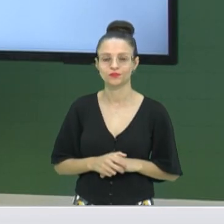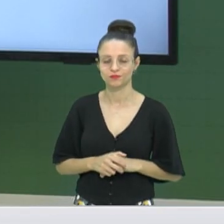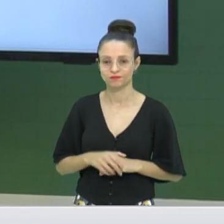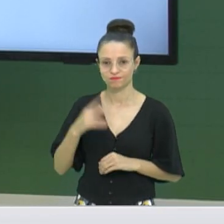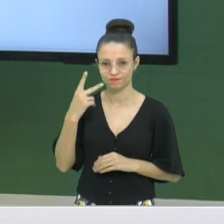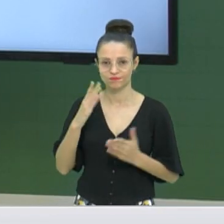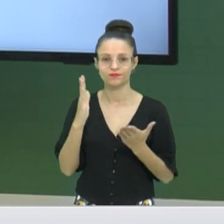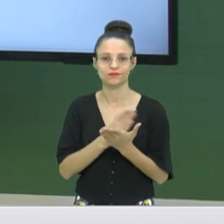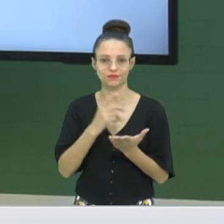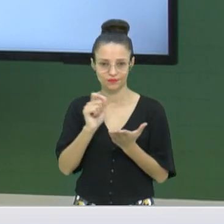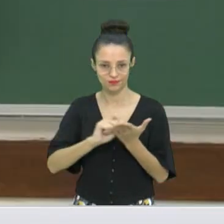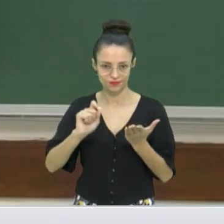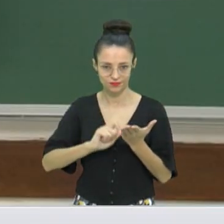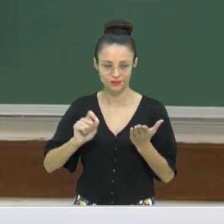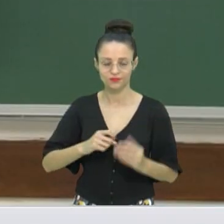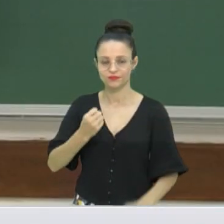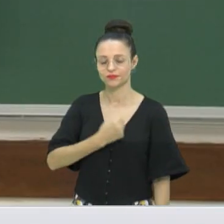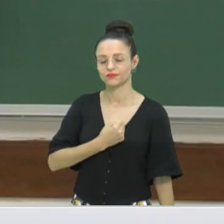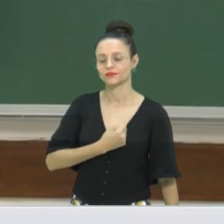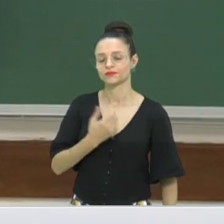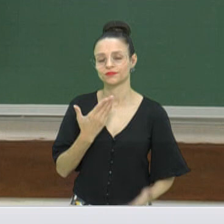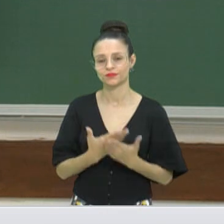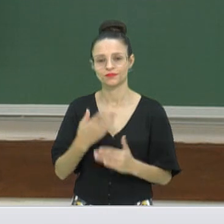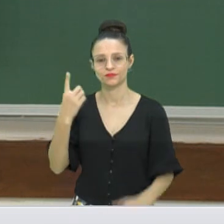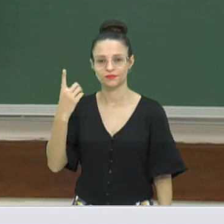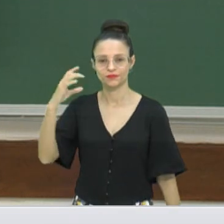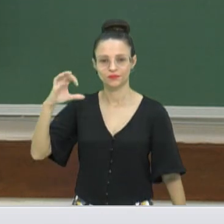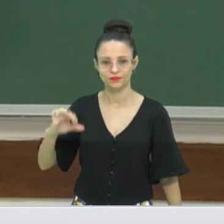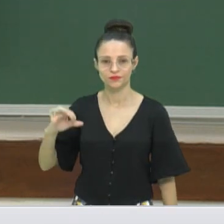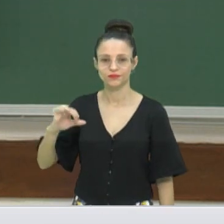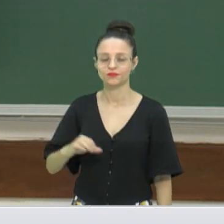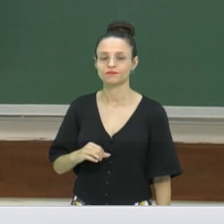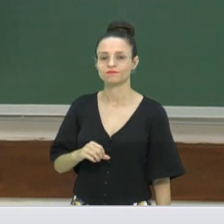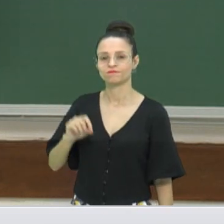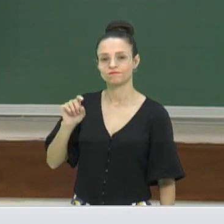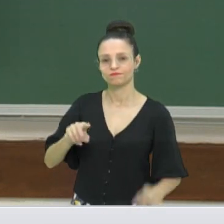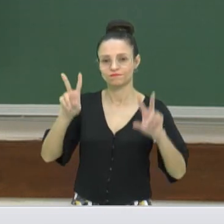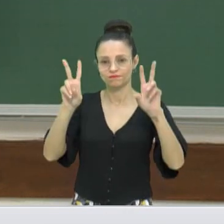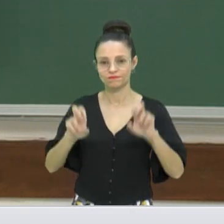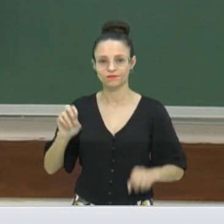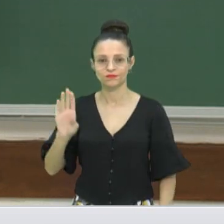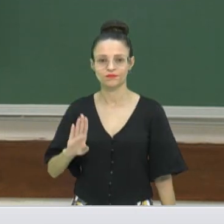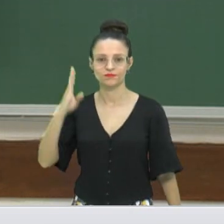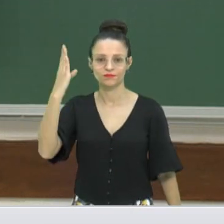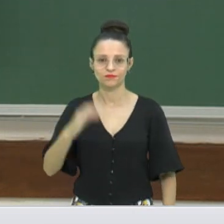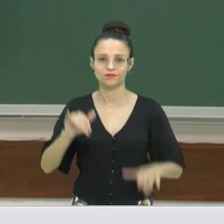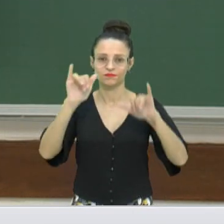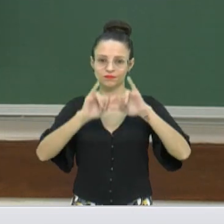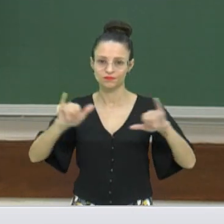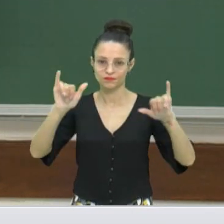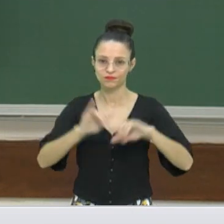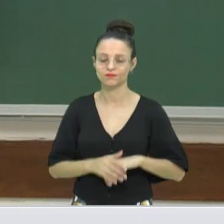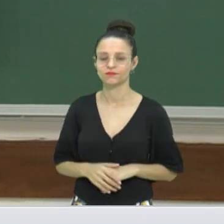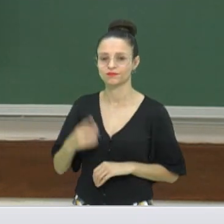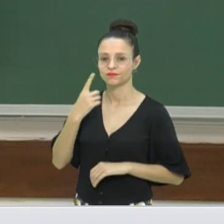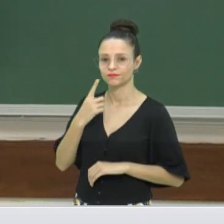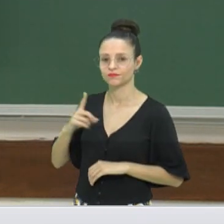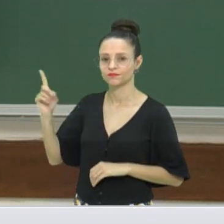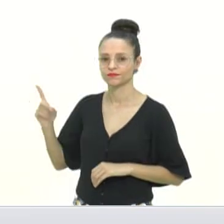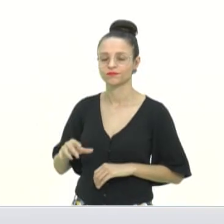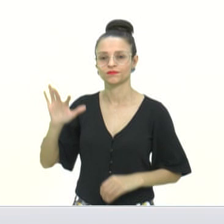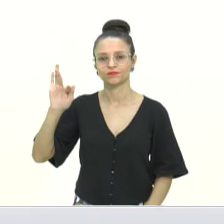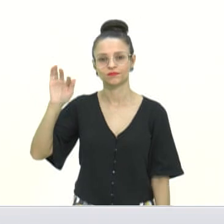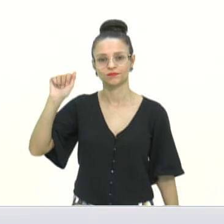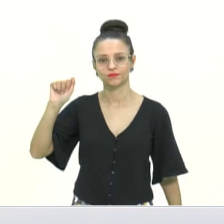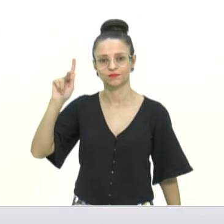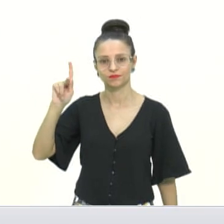caderno, ótimo, anota o número da aula, que é a 19, anota o tema, que é fake news, e anota essa questão.